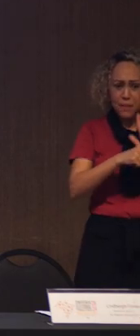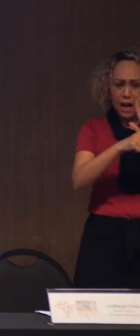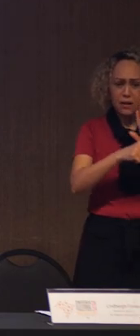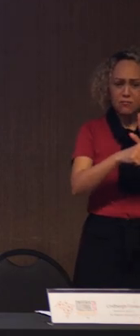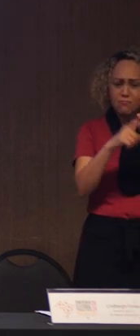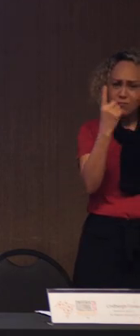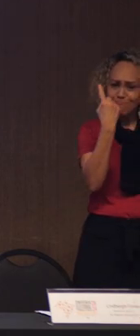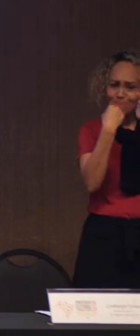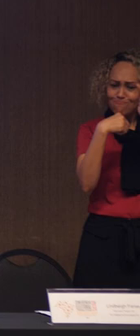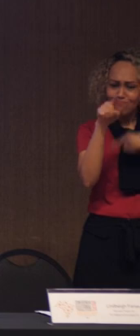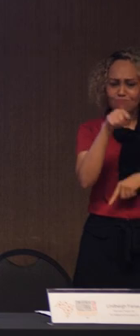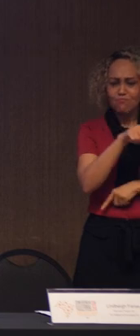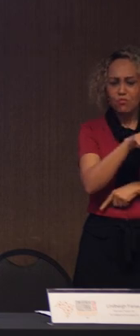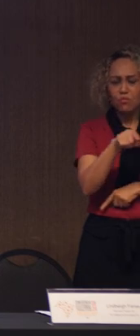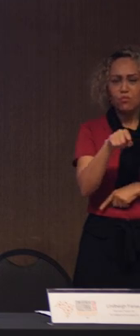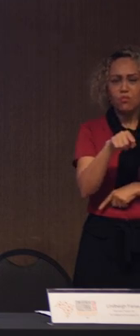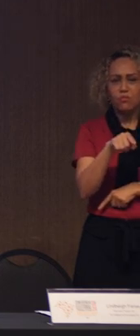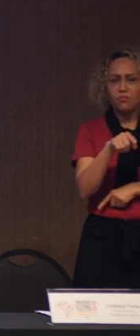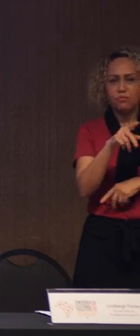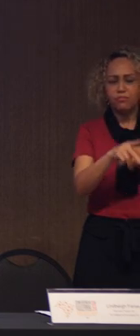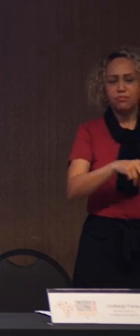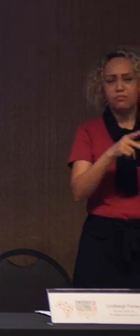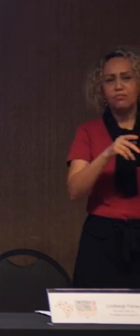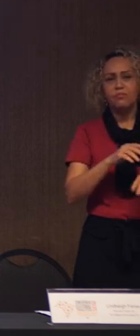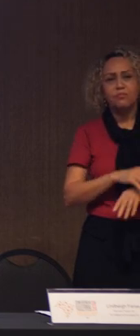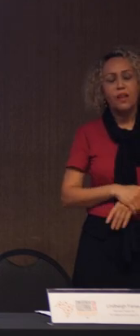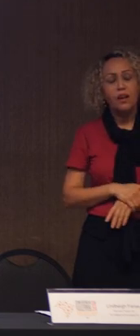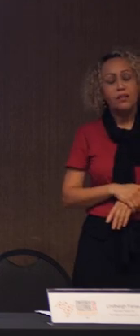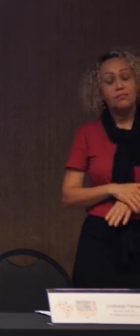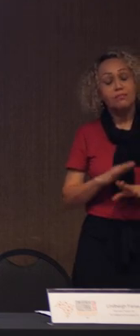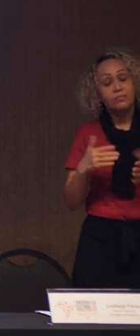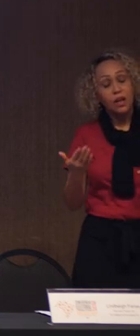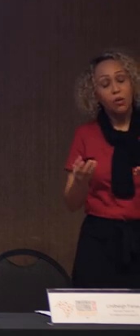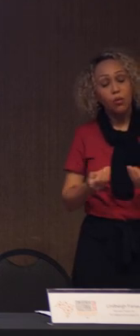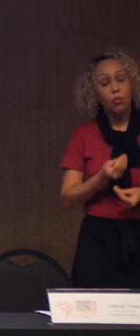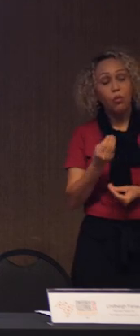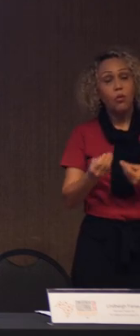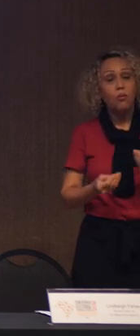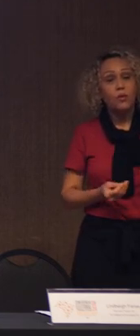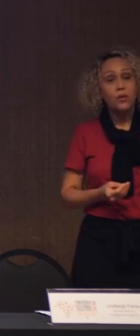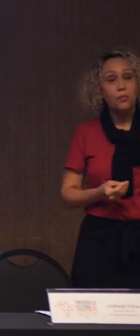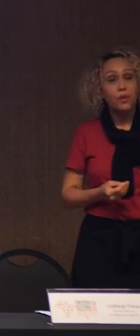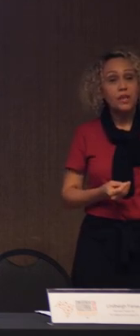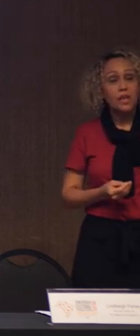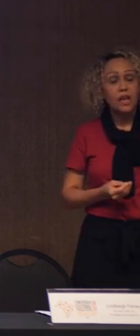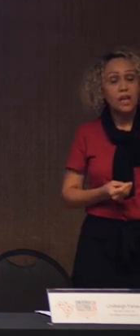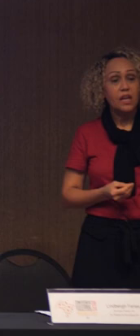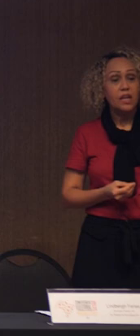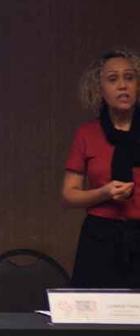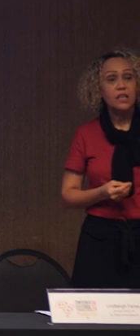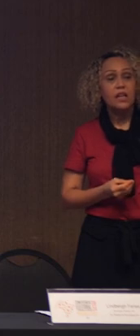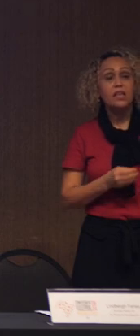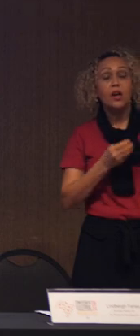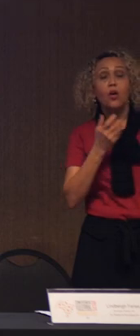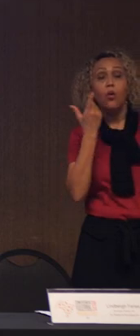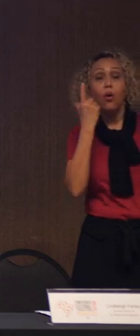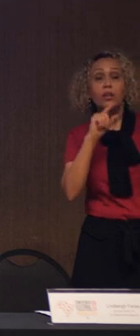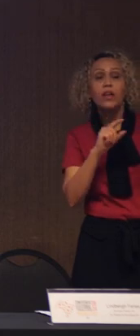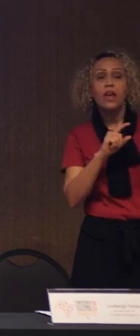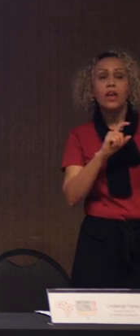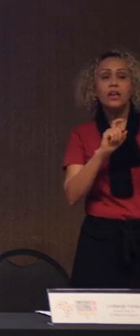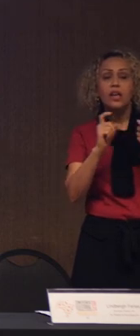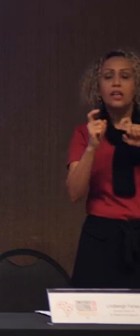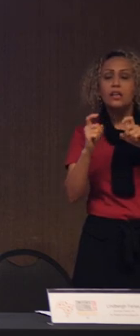que fazer aliança e comandar o bloco e o projeto político. Mas